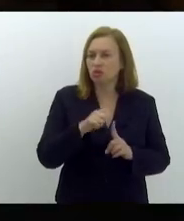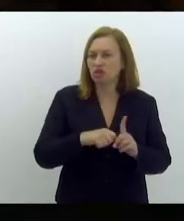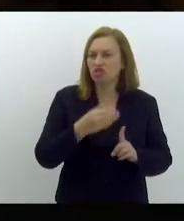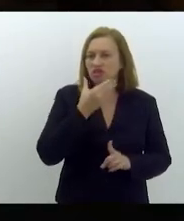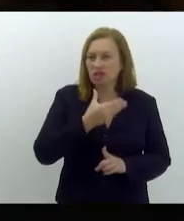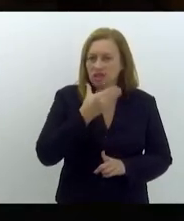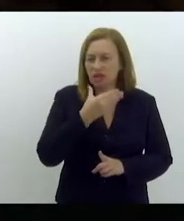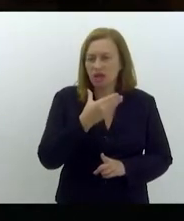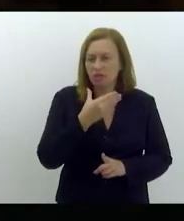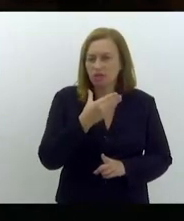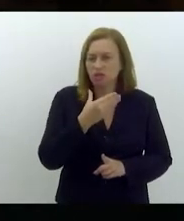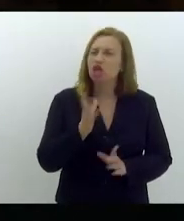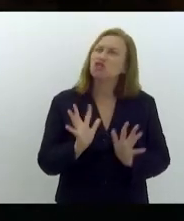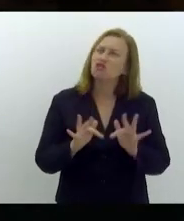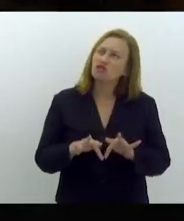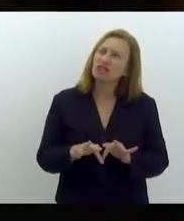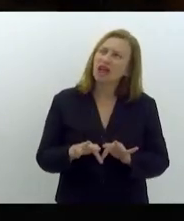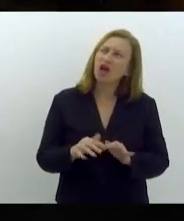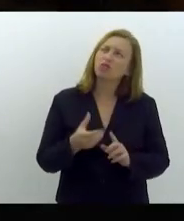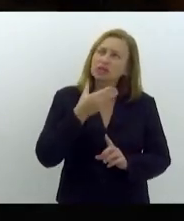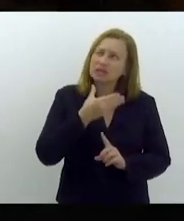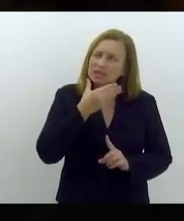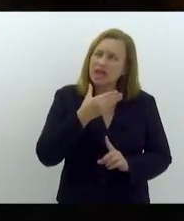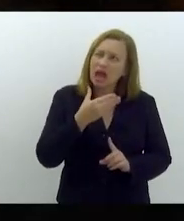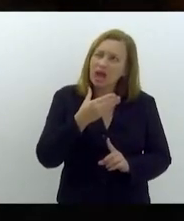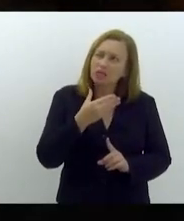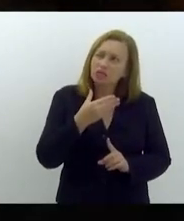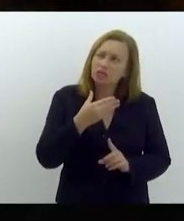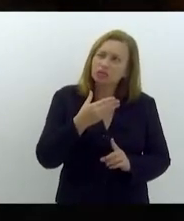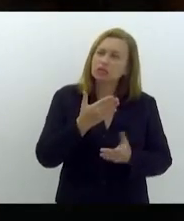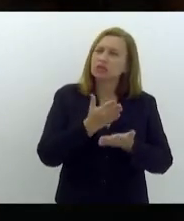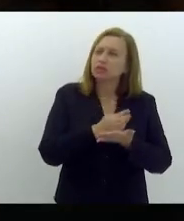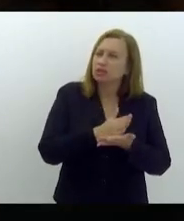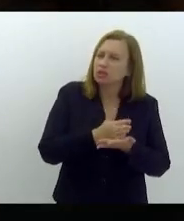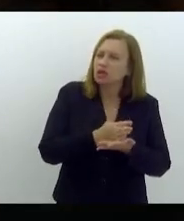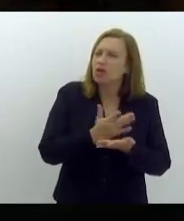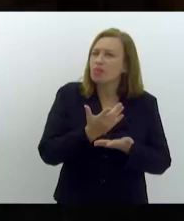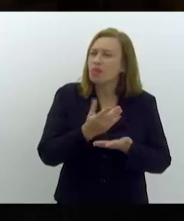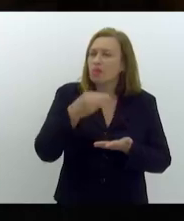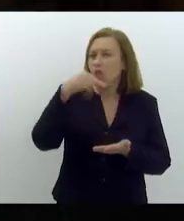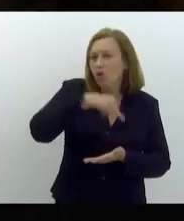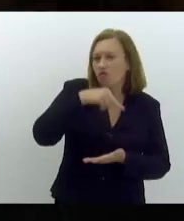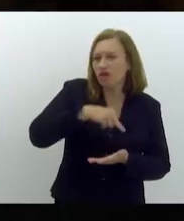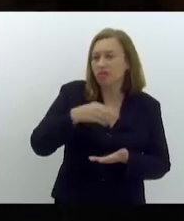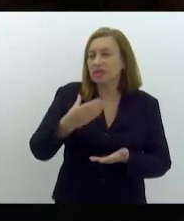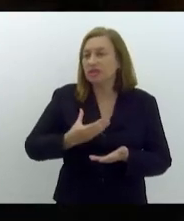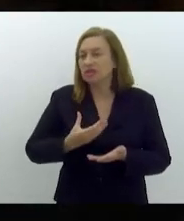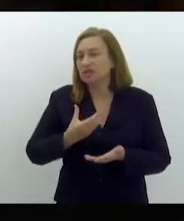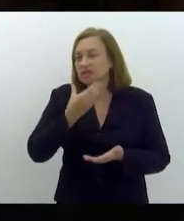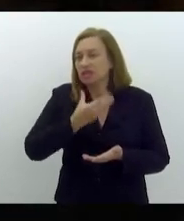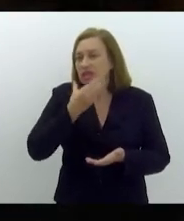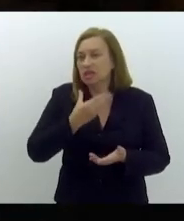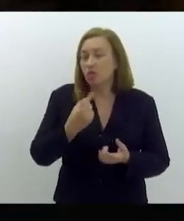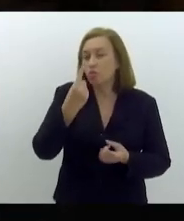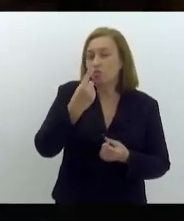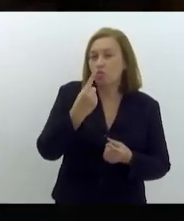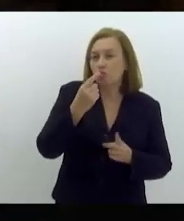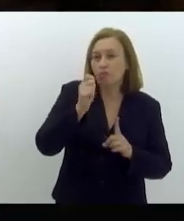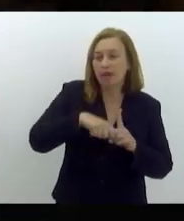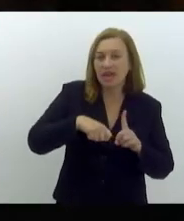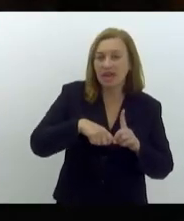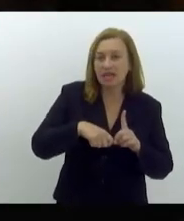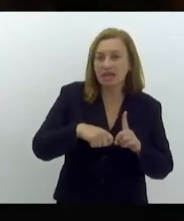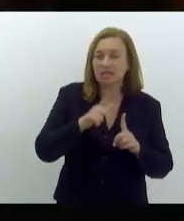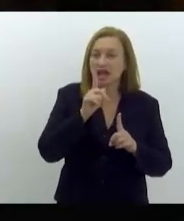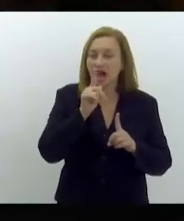né finalzinho ali meados de Novembro meados de dezembro faltou água um mês na Maré